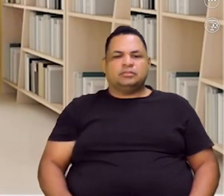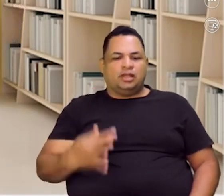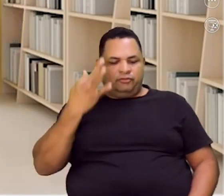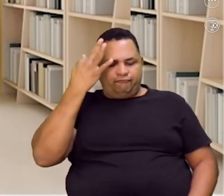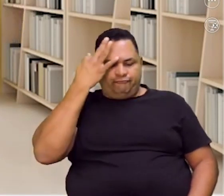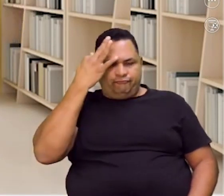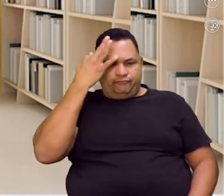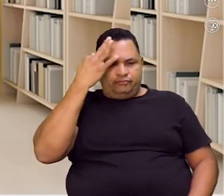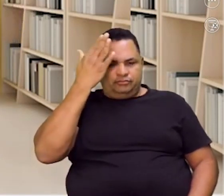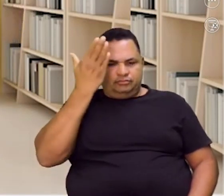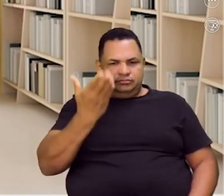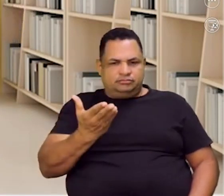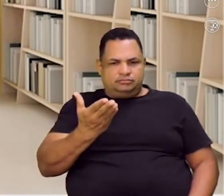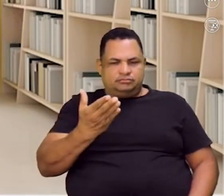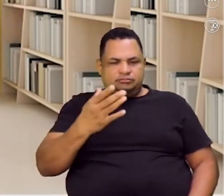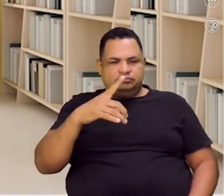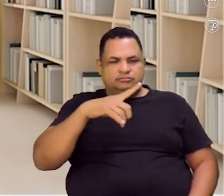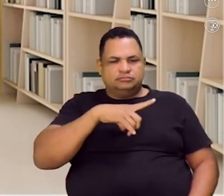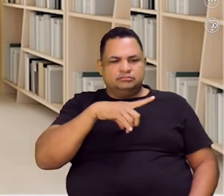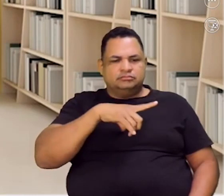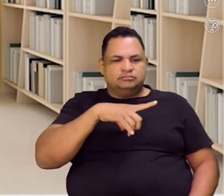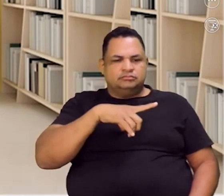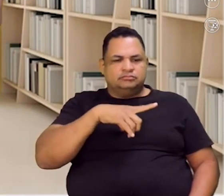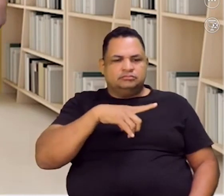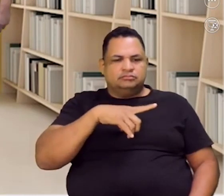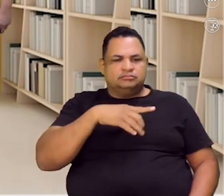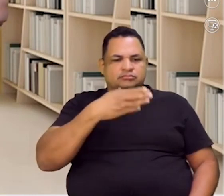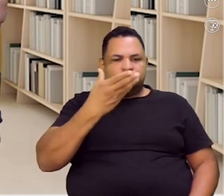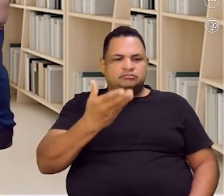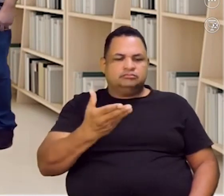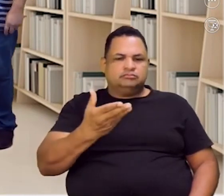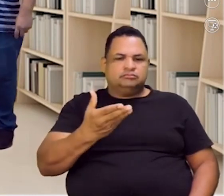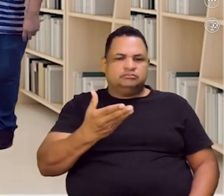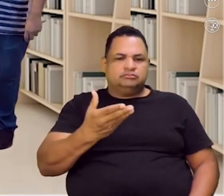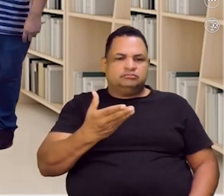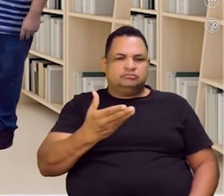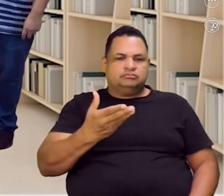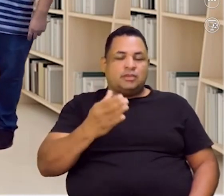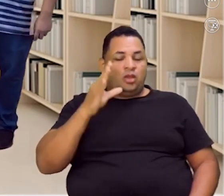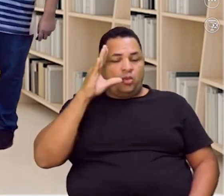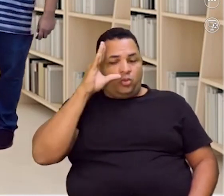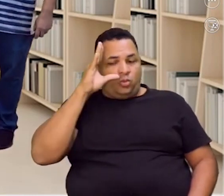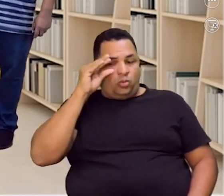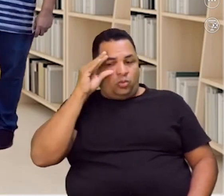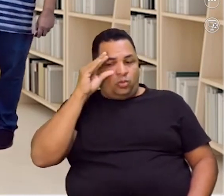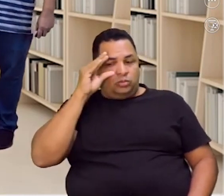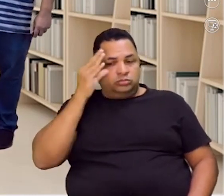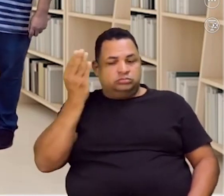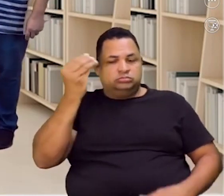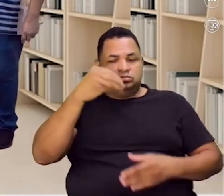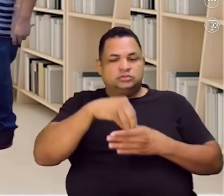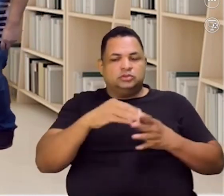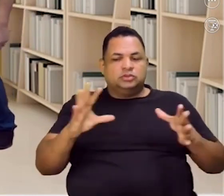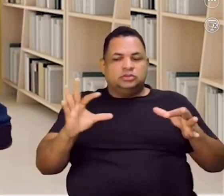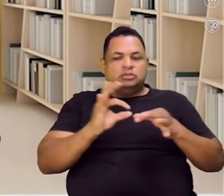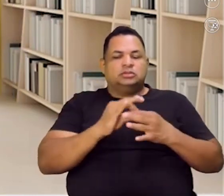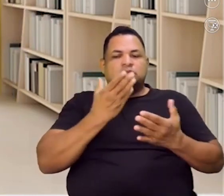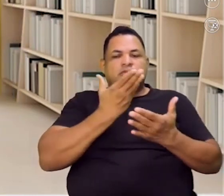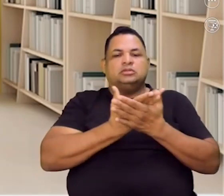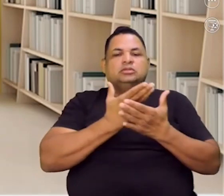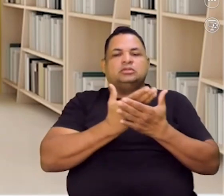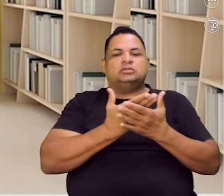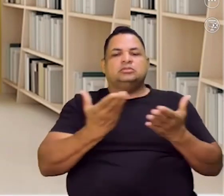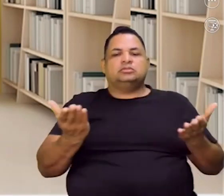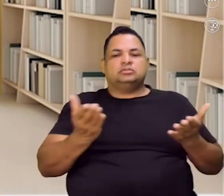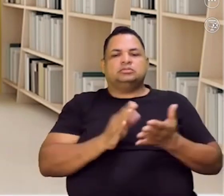né? Tiro algo mais, né? Uma curiosidade sobre o contexto da aula. E eu chamo esse